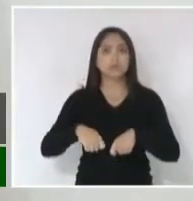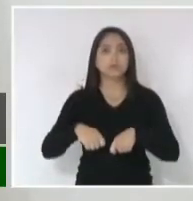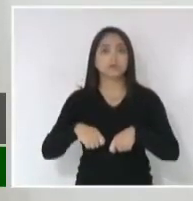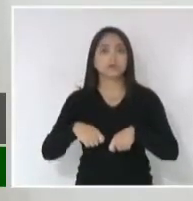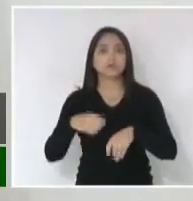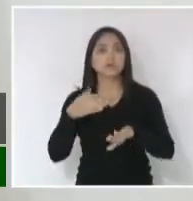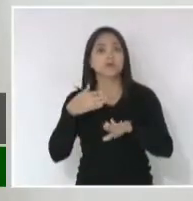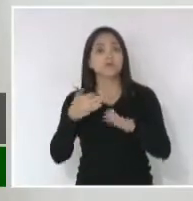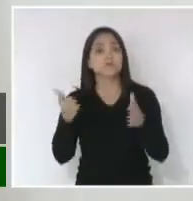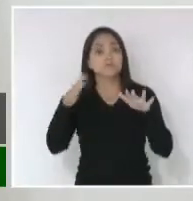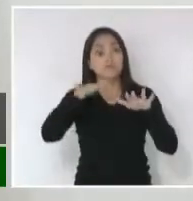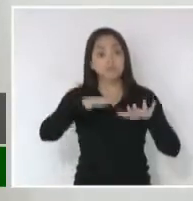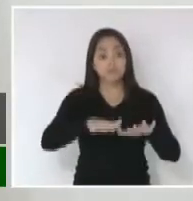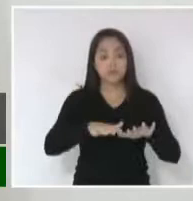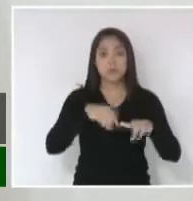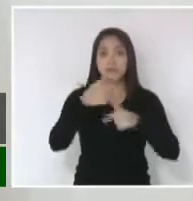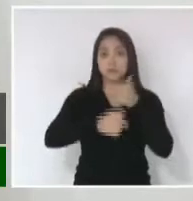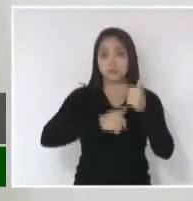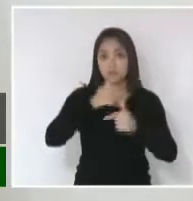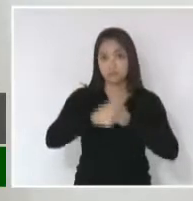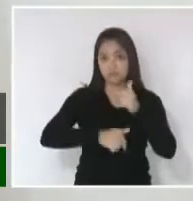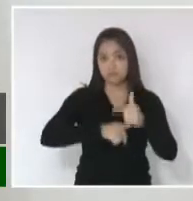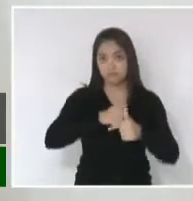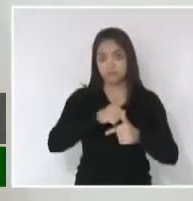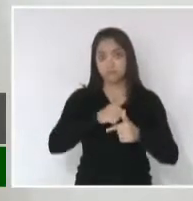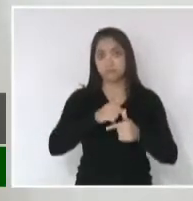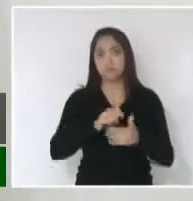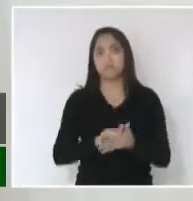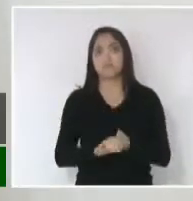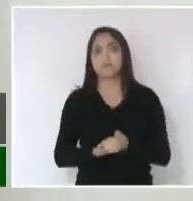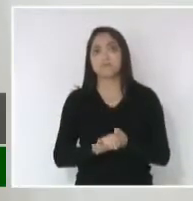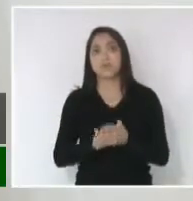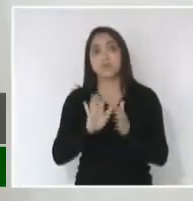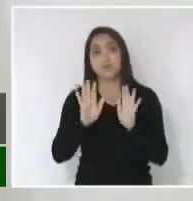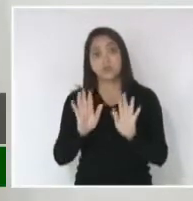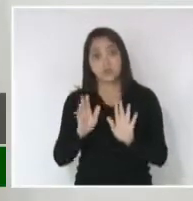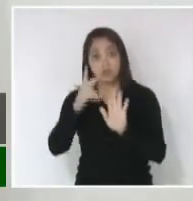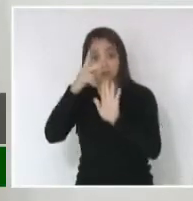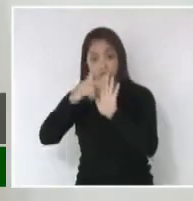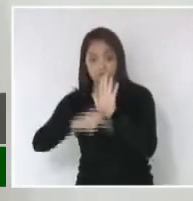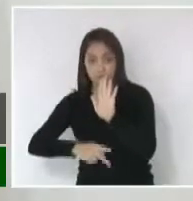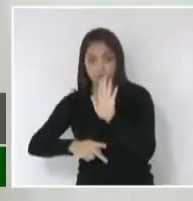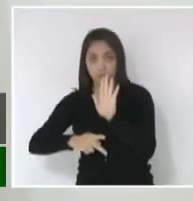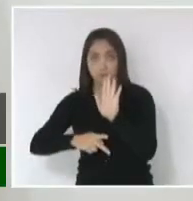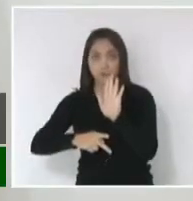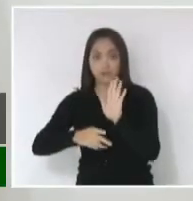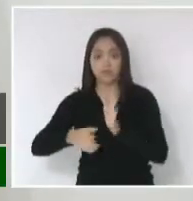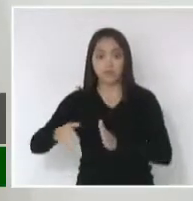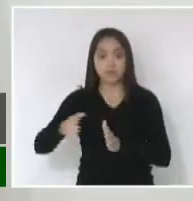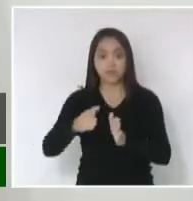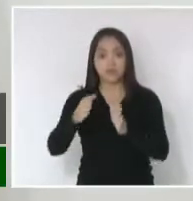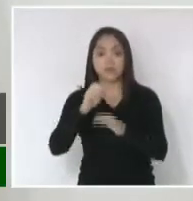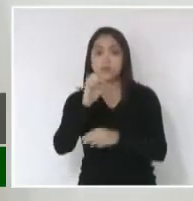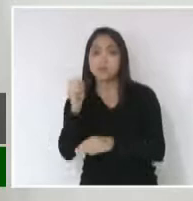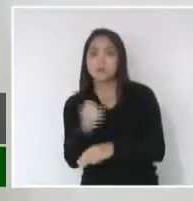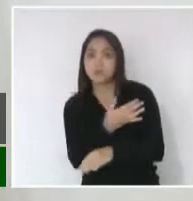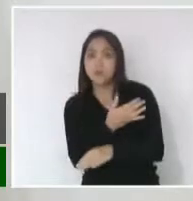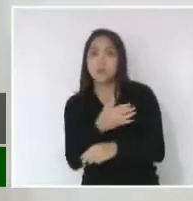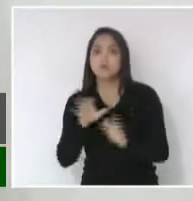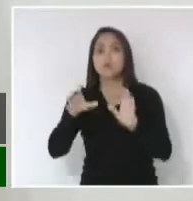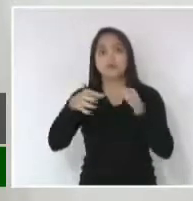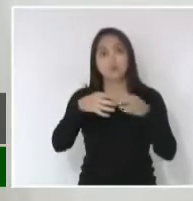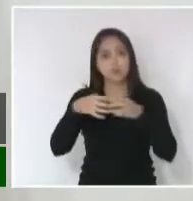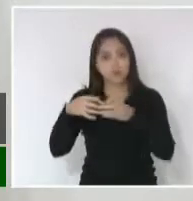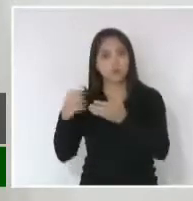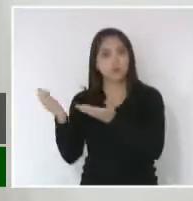inclusões no mercado de trabalho. Já o programa Novos Caminhos, participam adolescentes a